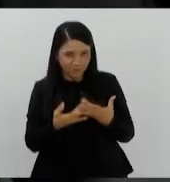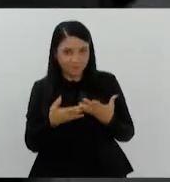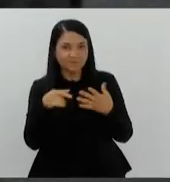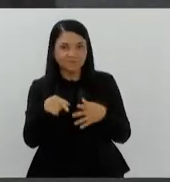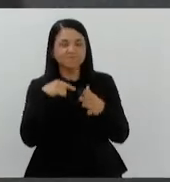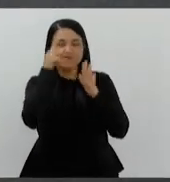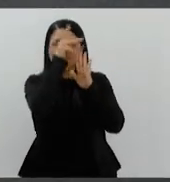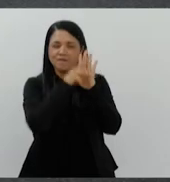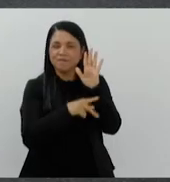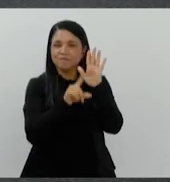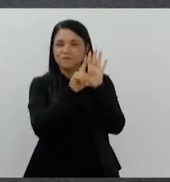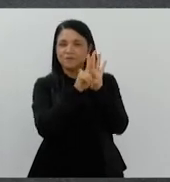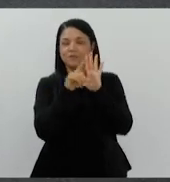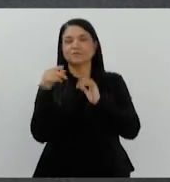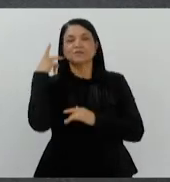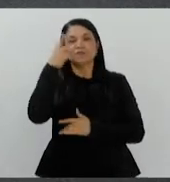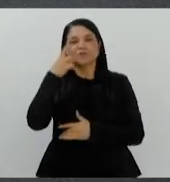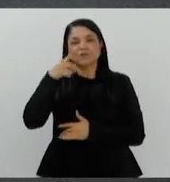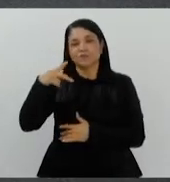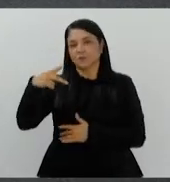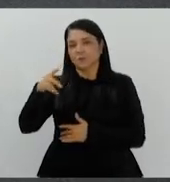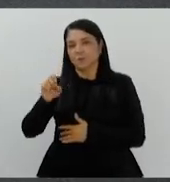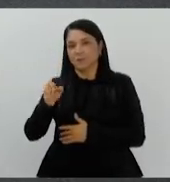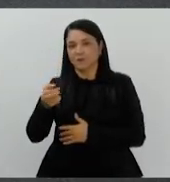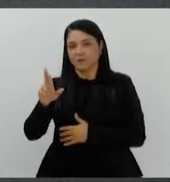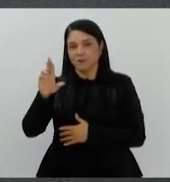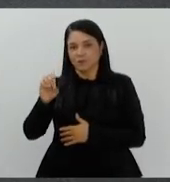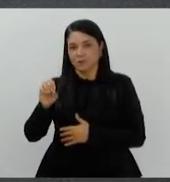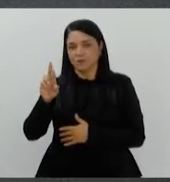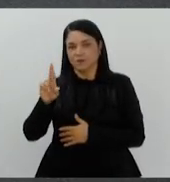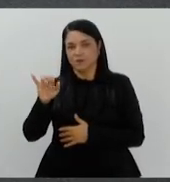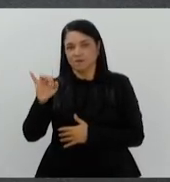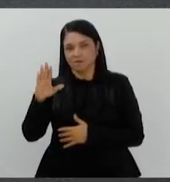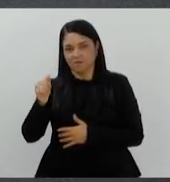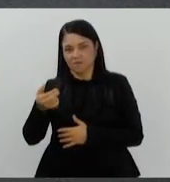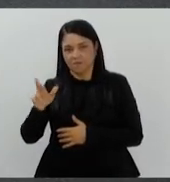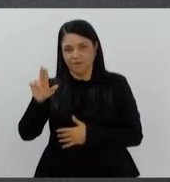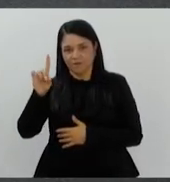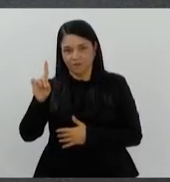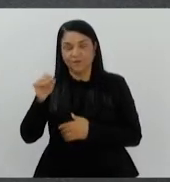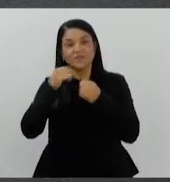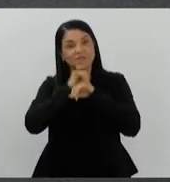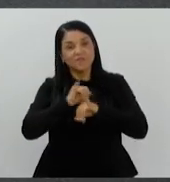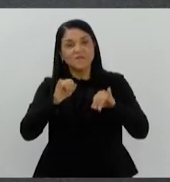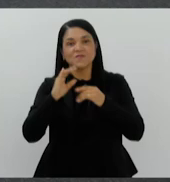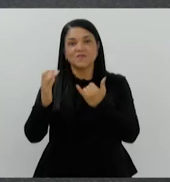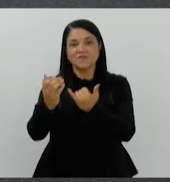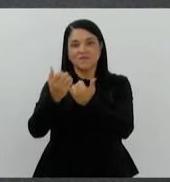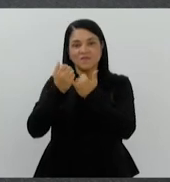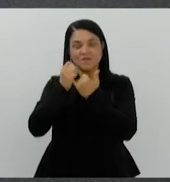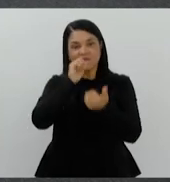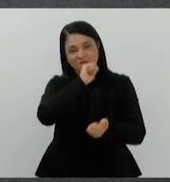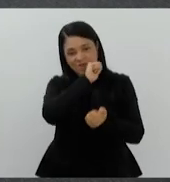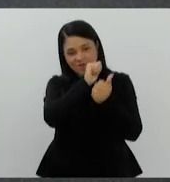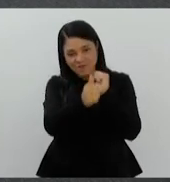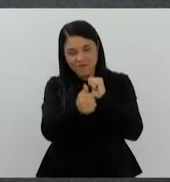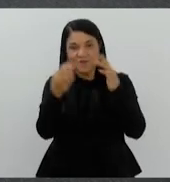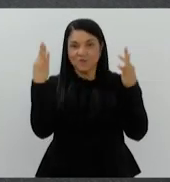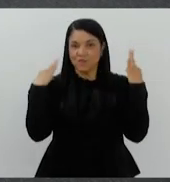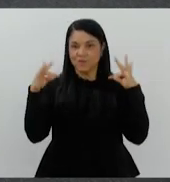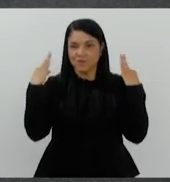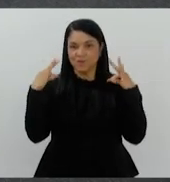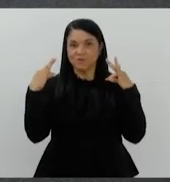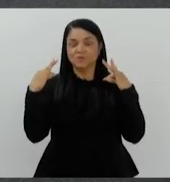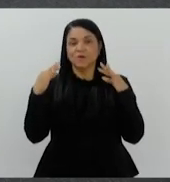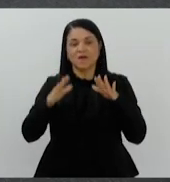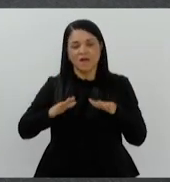Esse projeto do deputado Pedro Ricardo, ele quer declarar patrimônio esportivo e turístico as rampas de voo livre